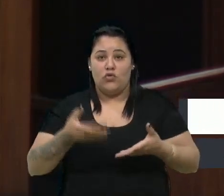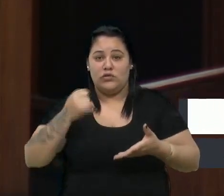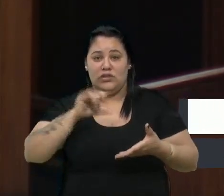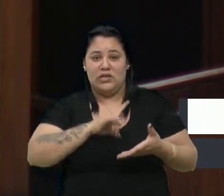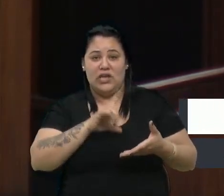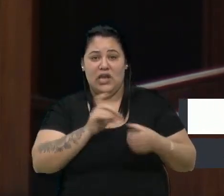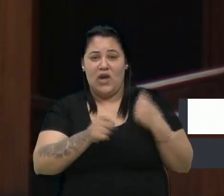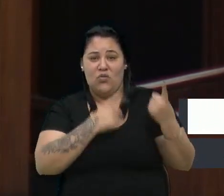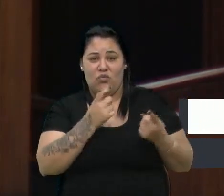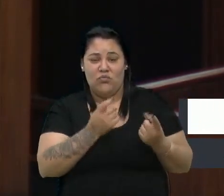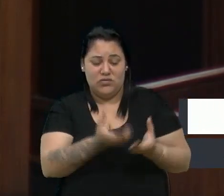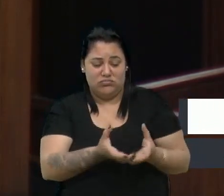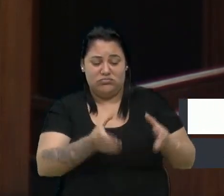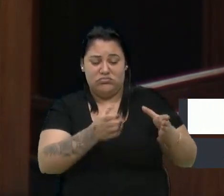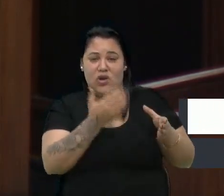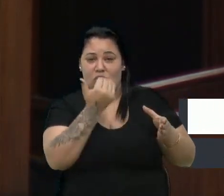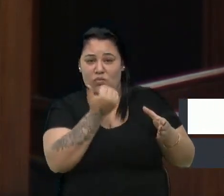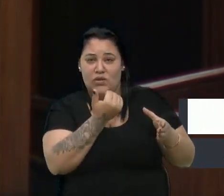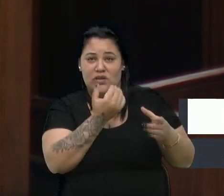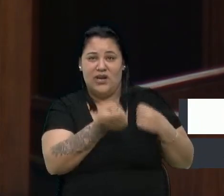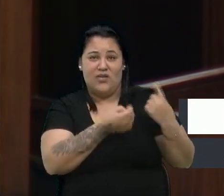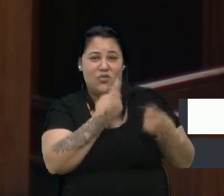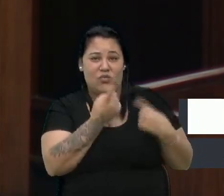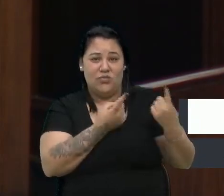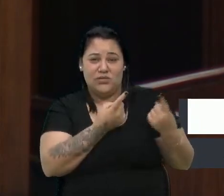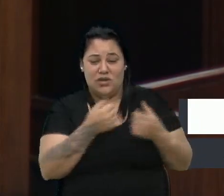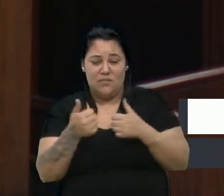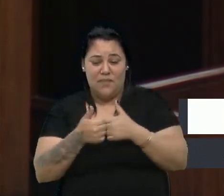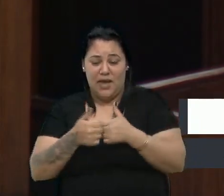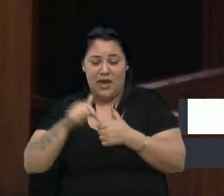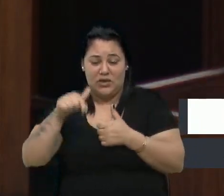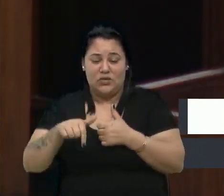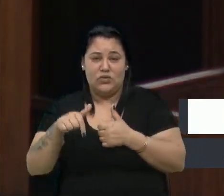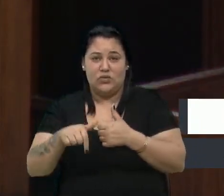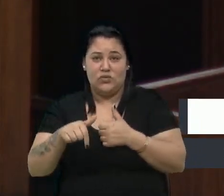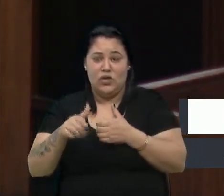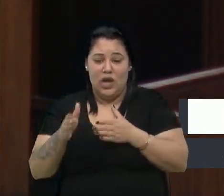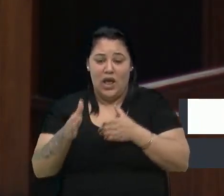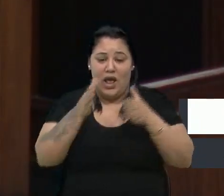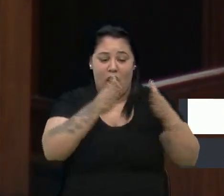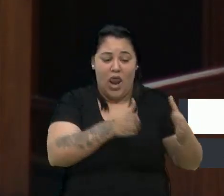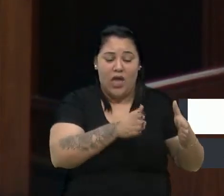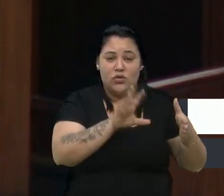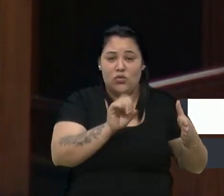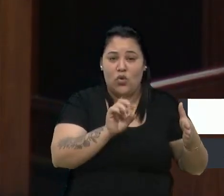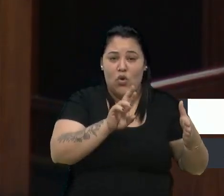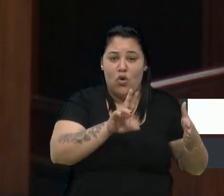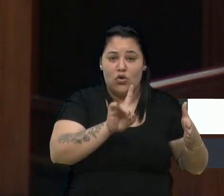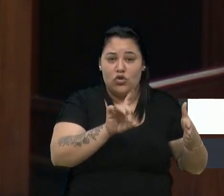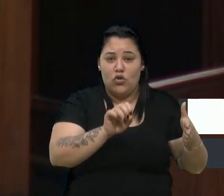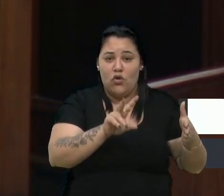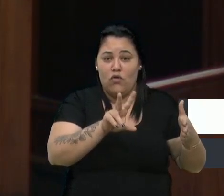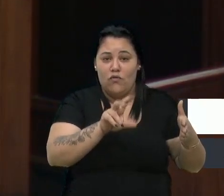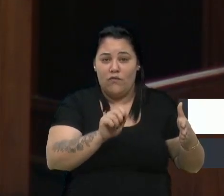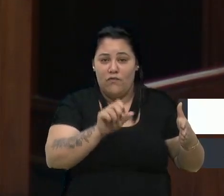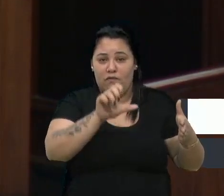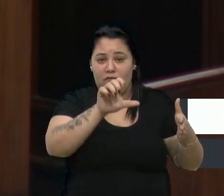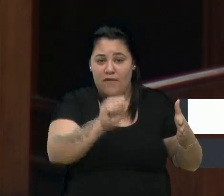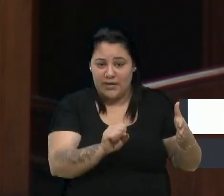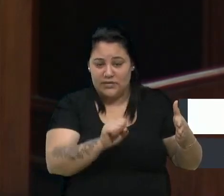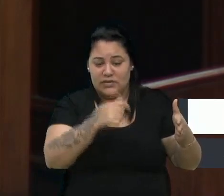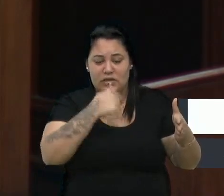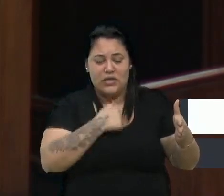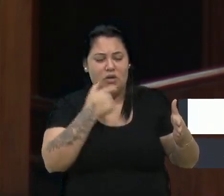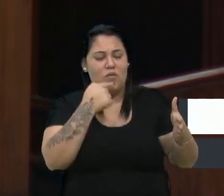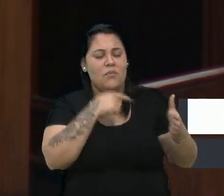algumas marmitas, a alimentação, aqui ao lado do Ordovás. E aí eu